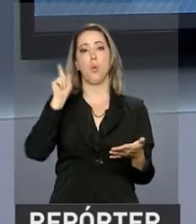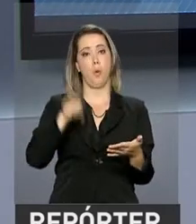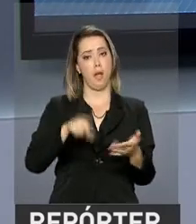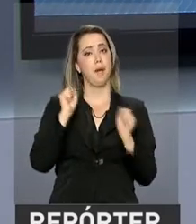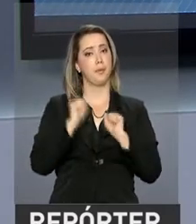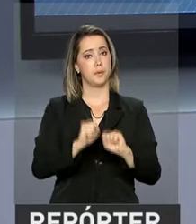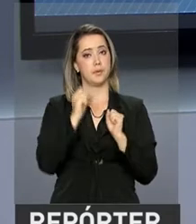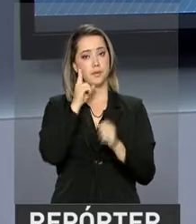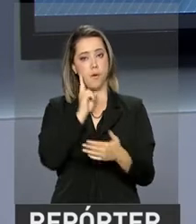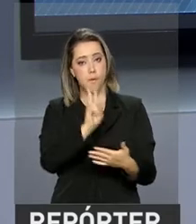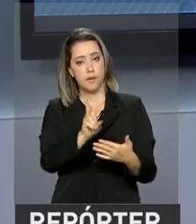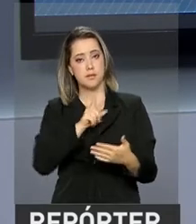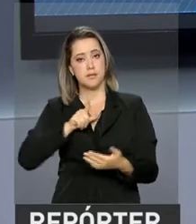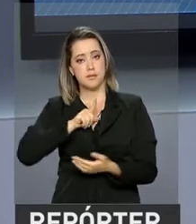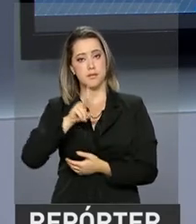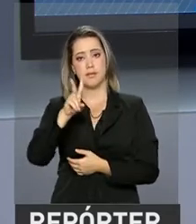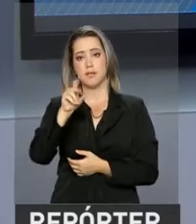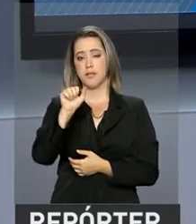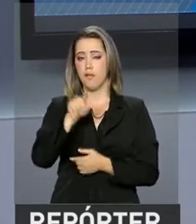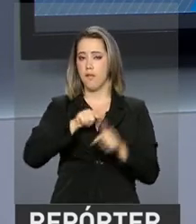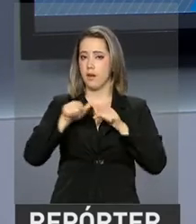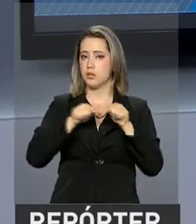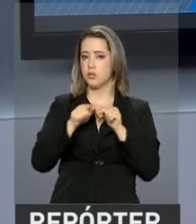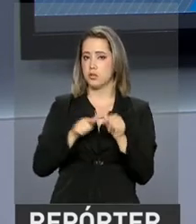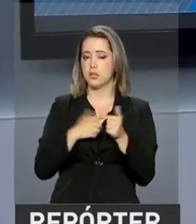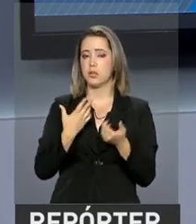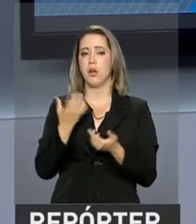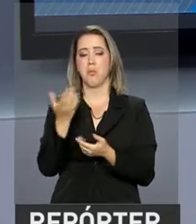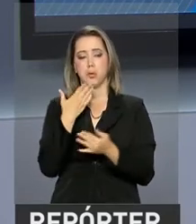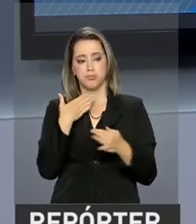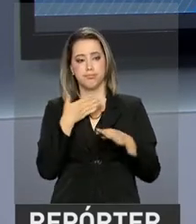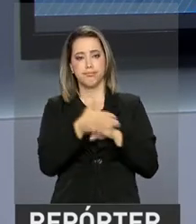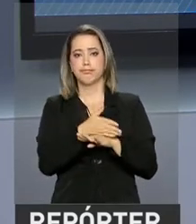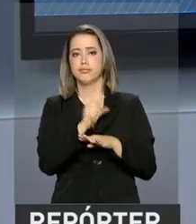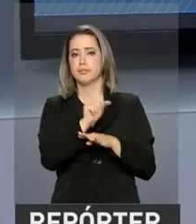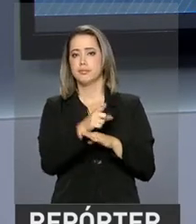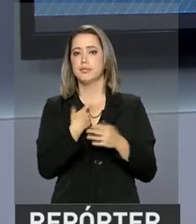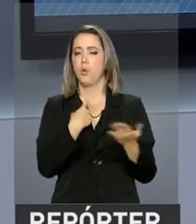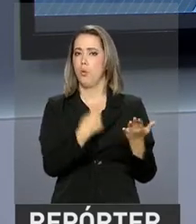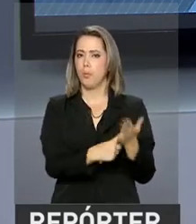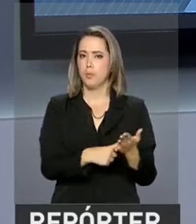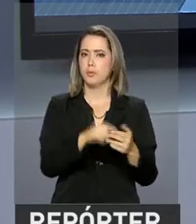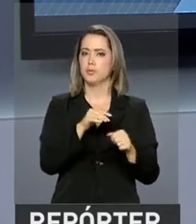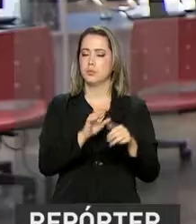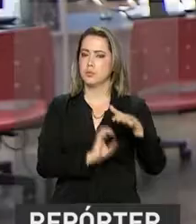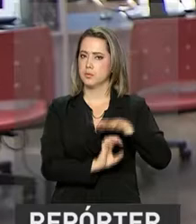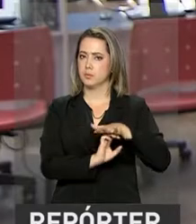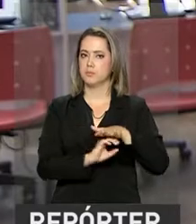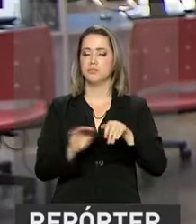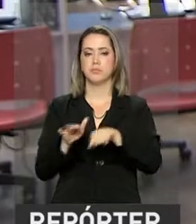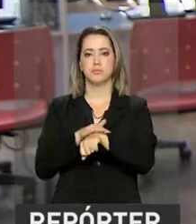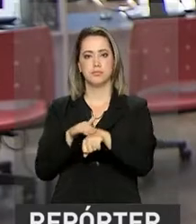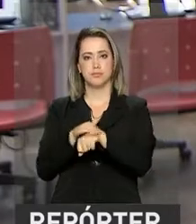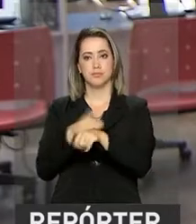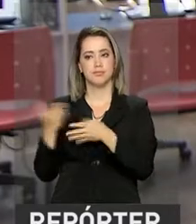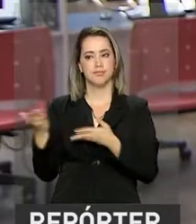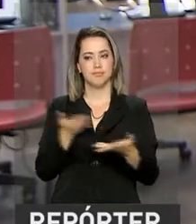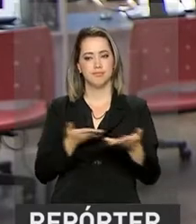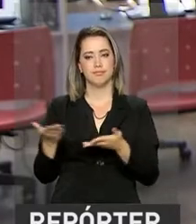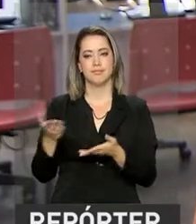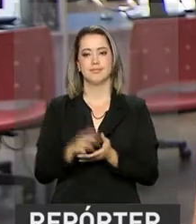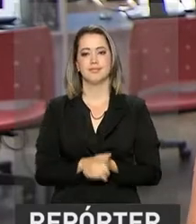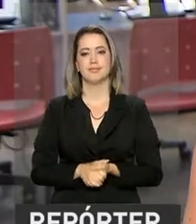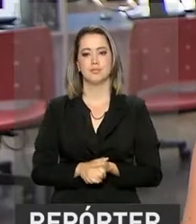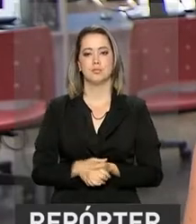consultar vagas de trabalho se candidatar a uma delas e até agendar uma entrevista há quatro